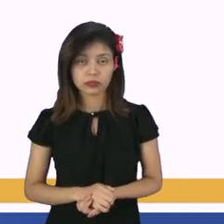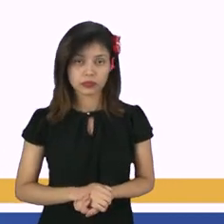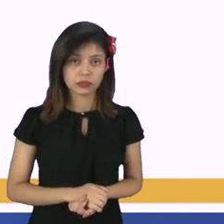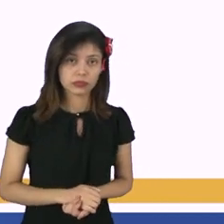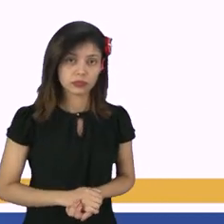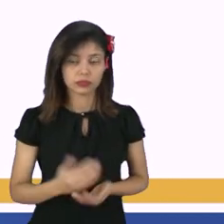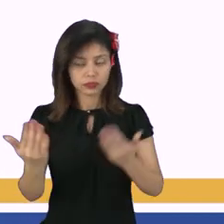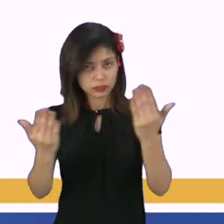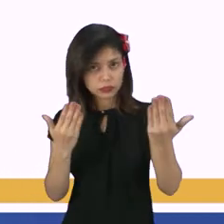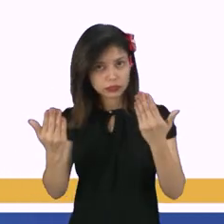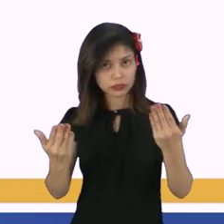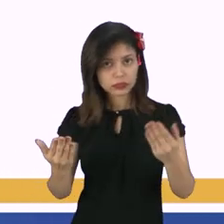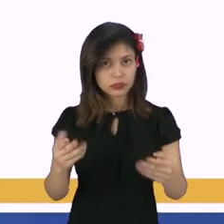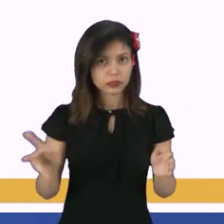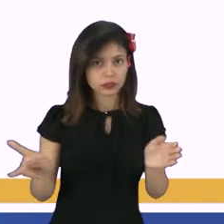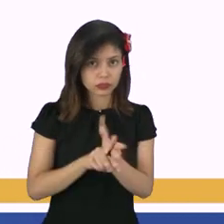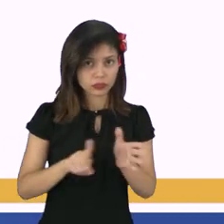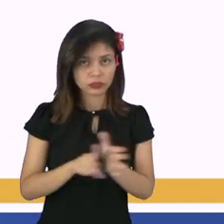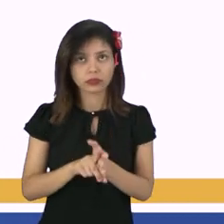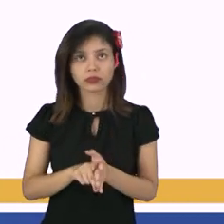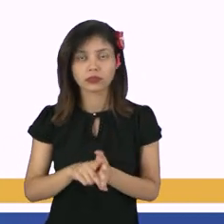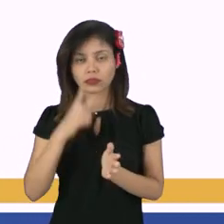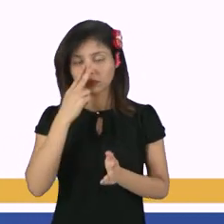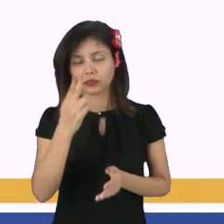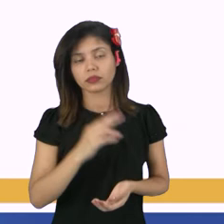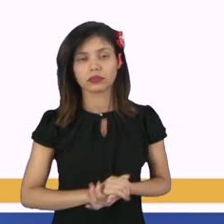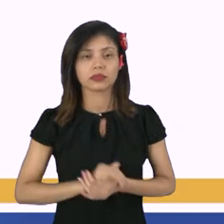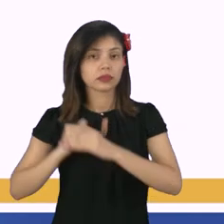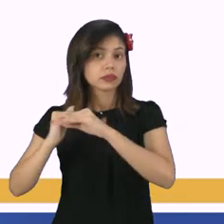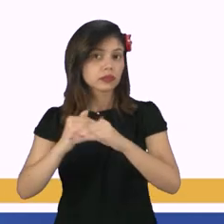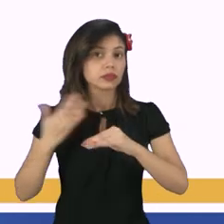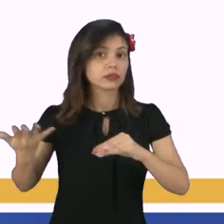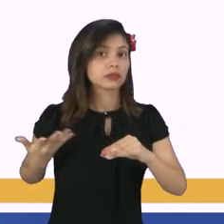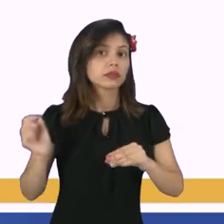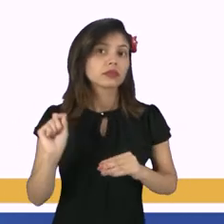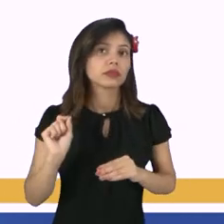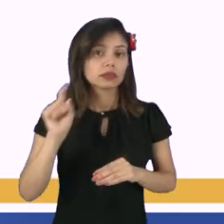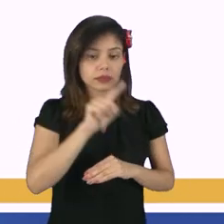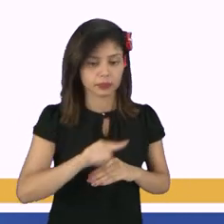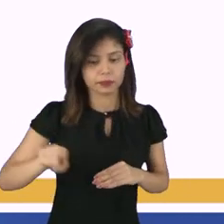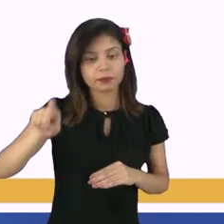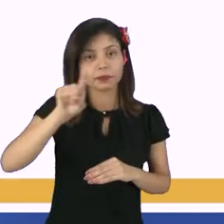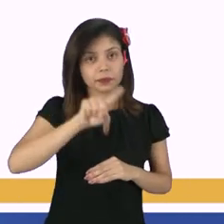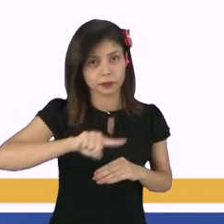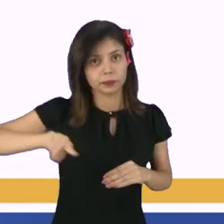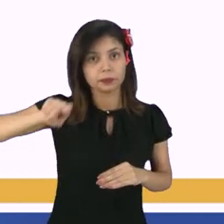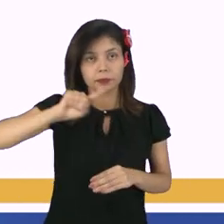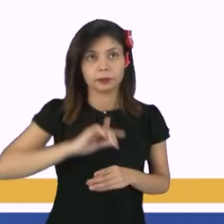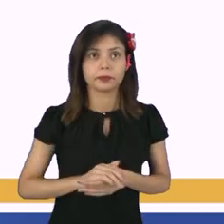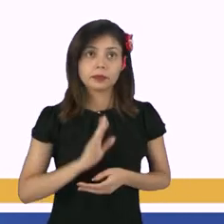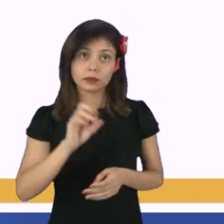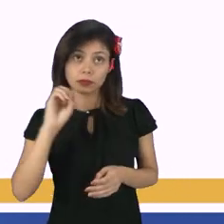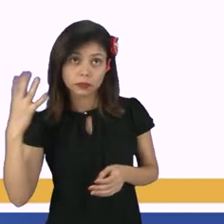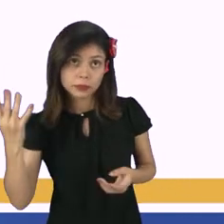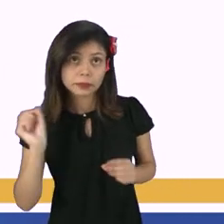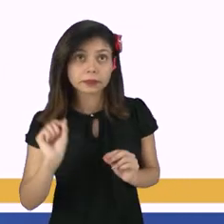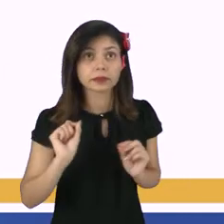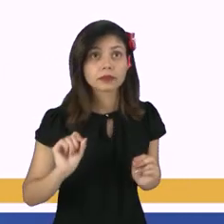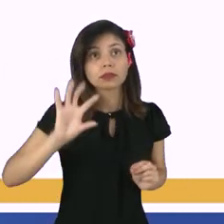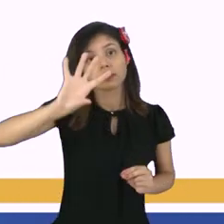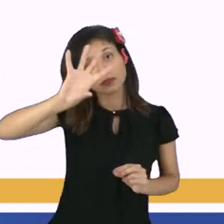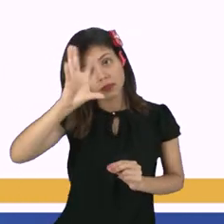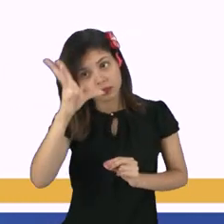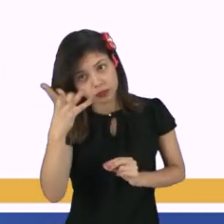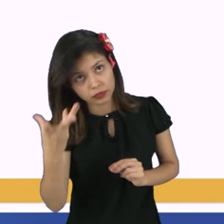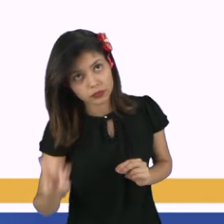são paralelos e congruentes só que essas bases são o que são circulares então no caso nós temos um